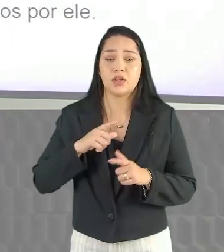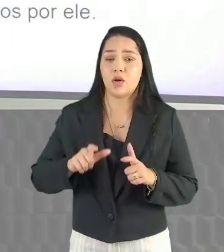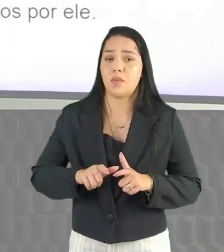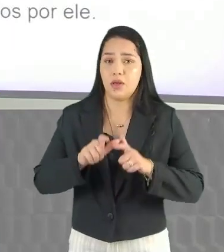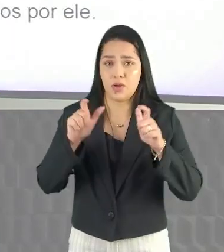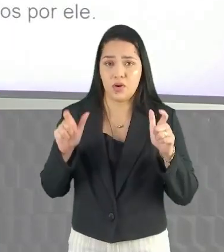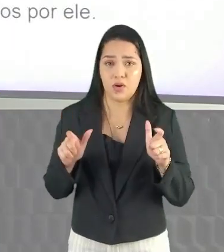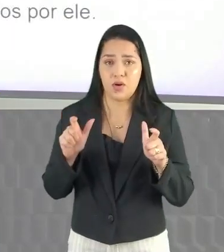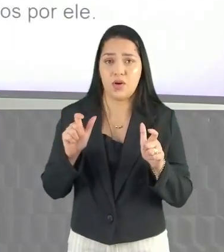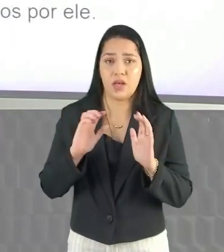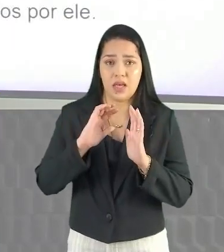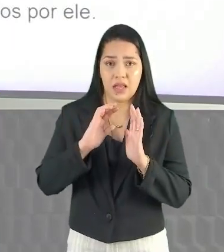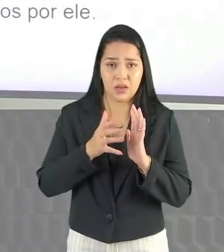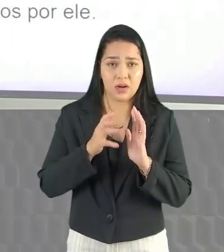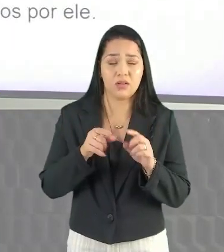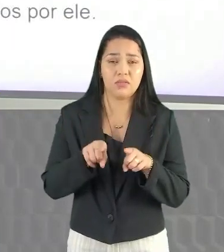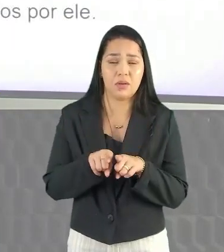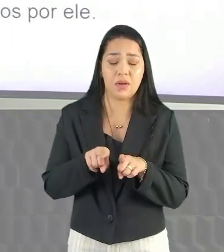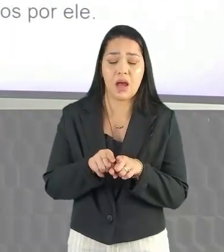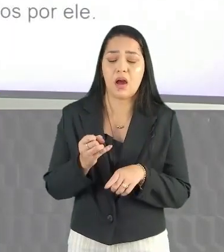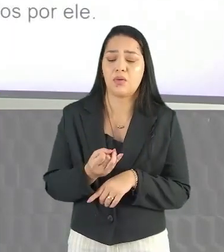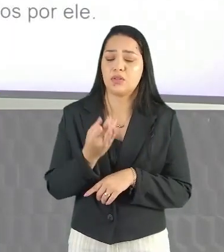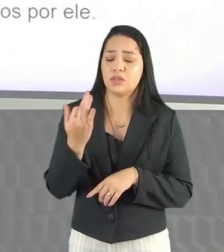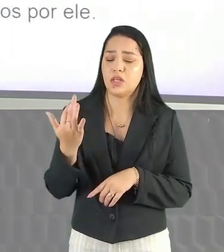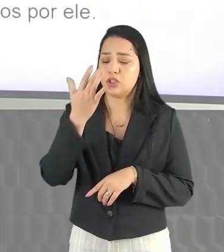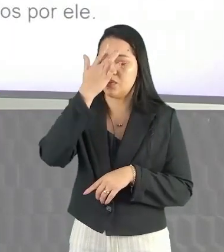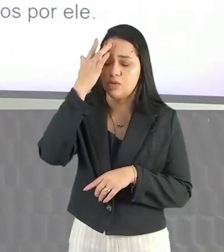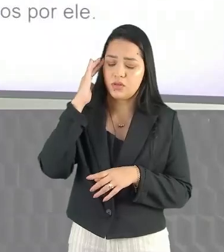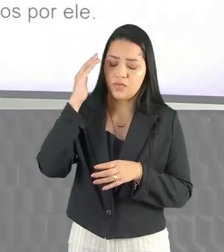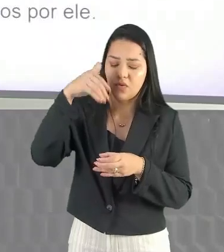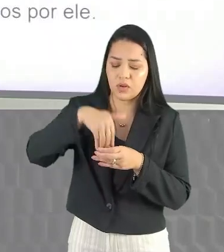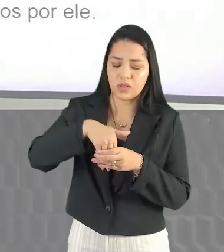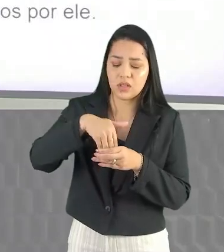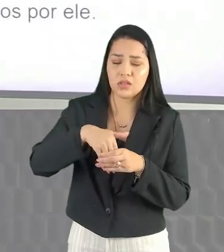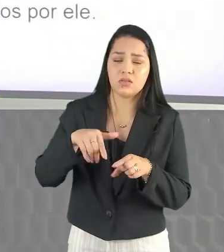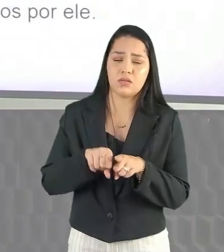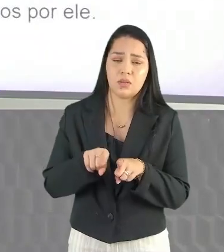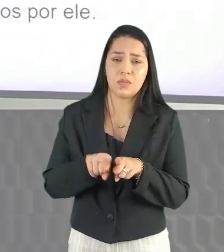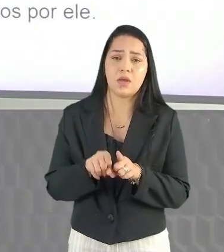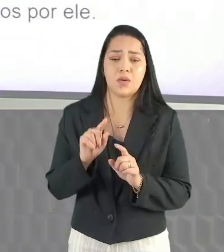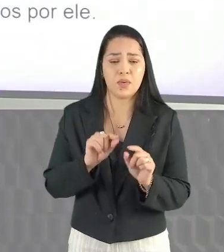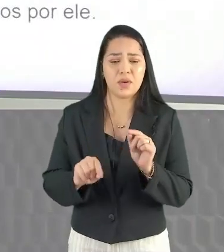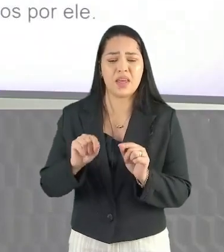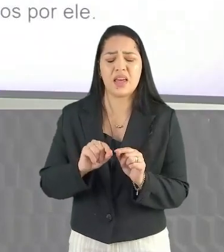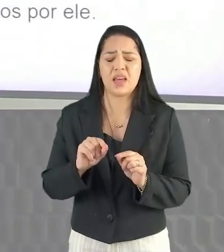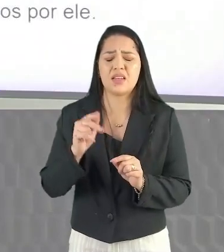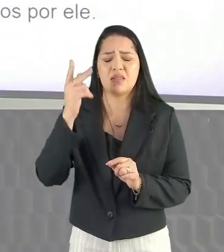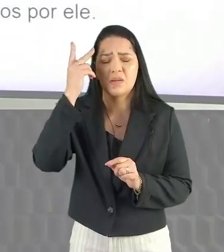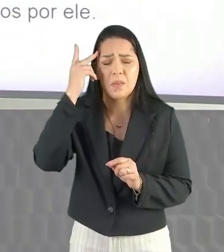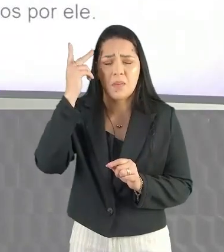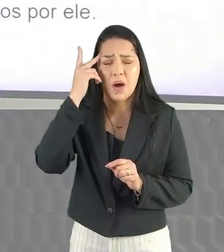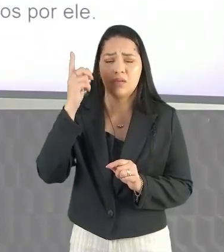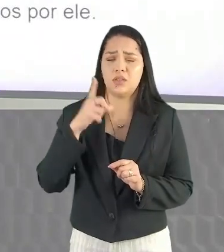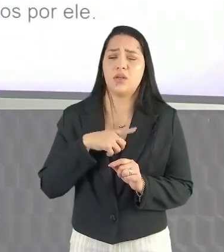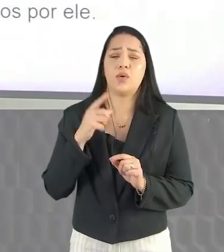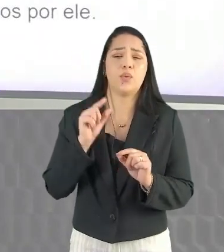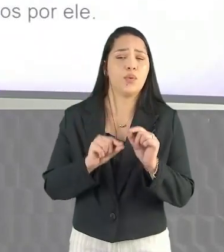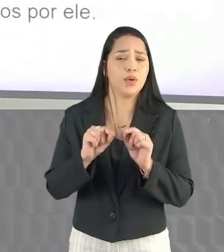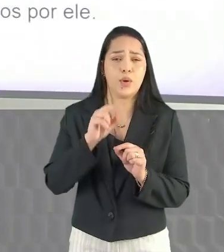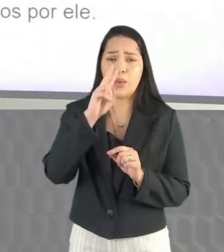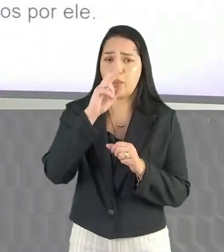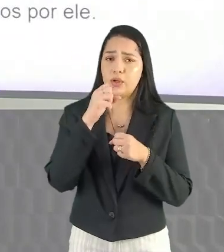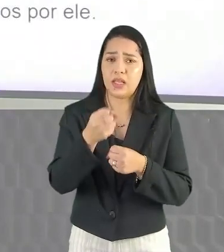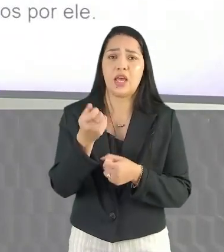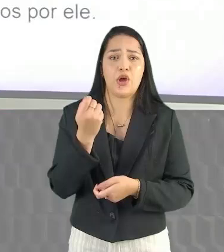colégio eleitoral, então maior quantidade de pessoas votantes, né, e o São Paulo tinha, claro, o poder